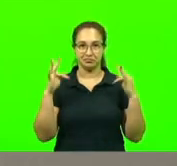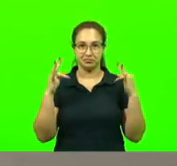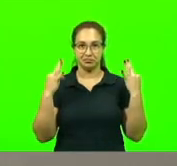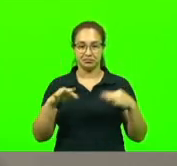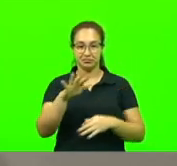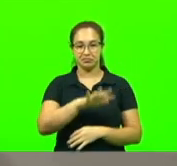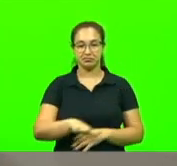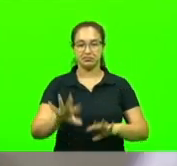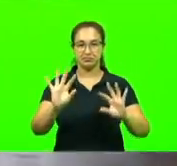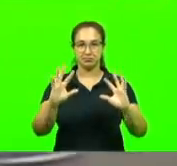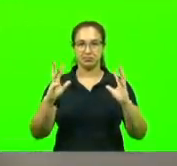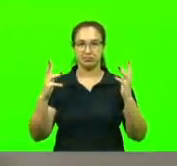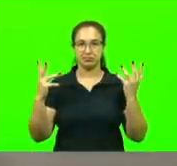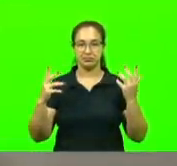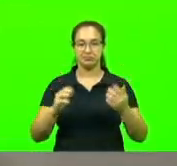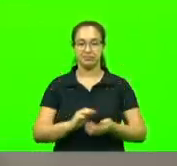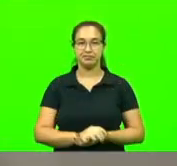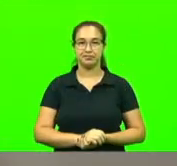Ambiente. Em discussão.